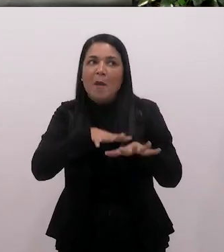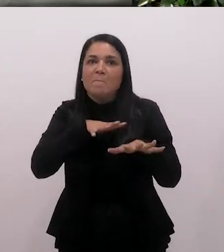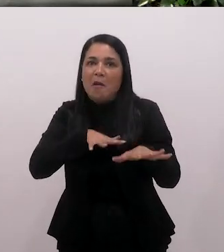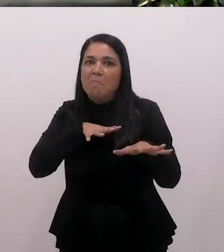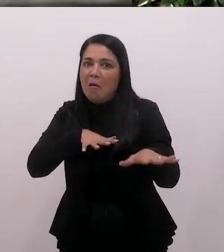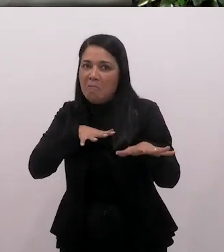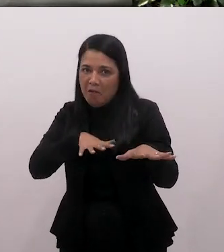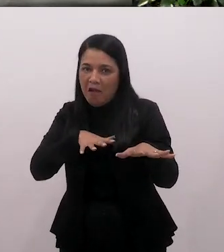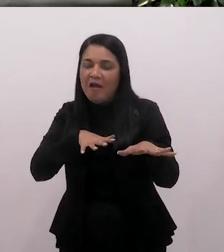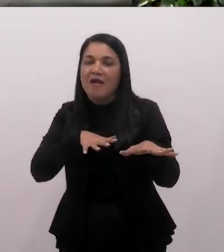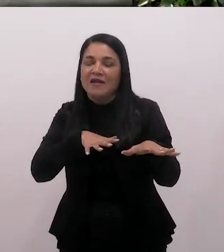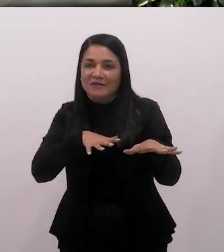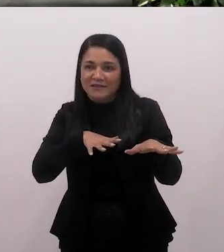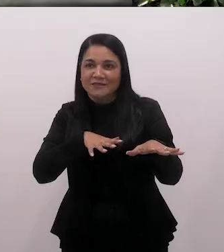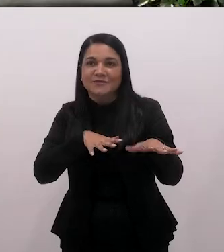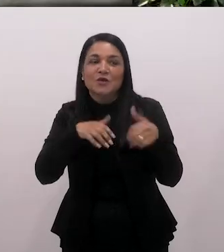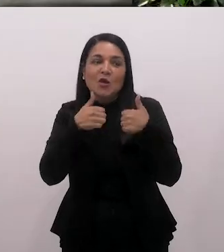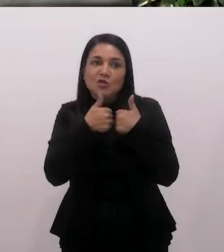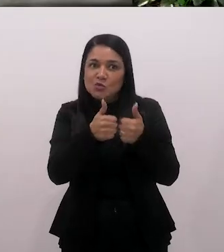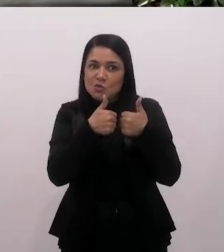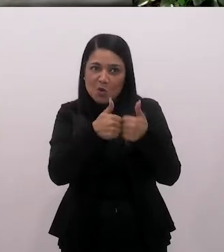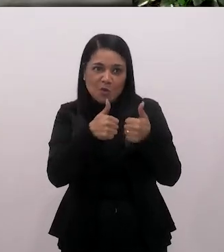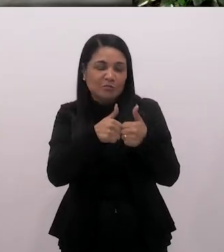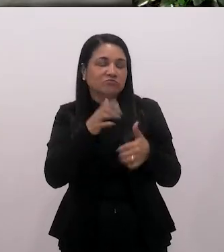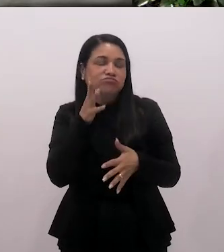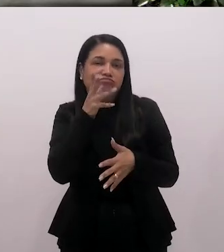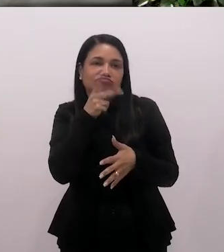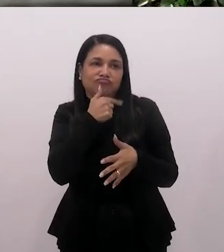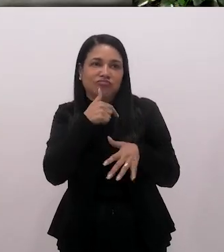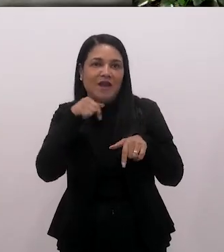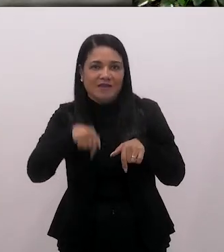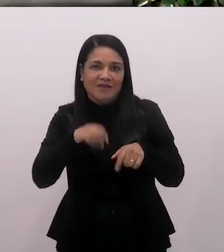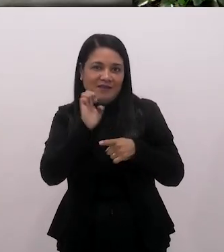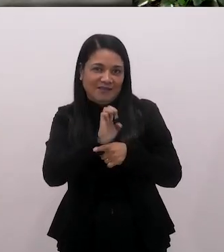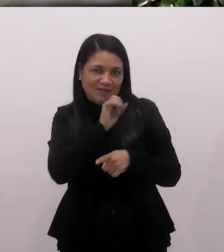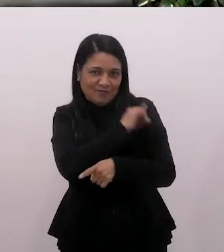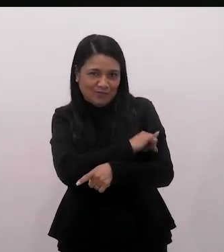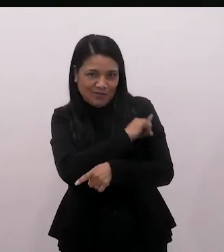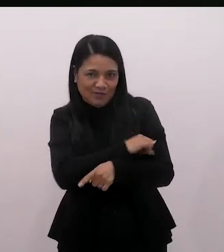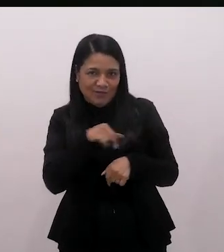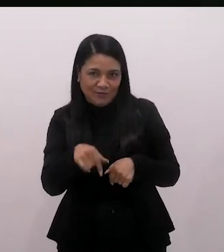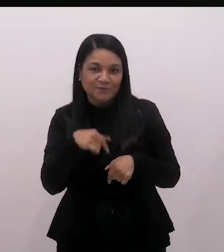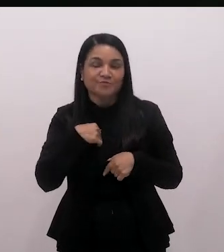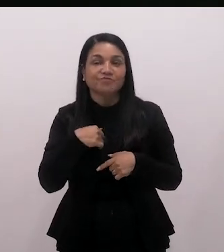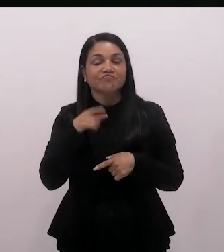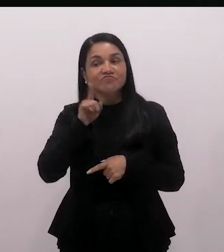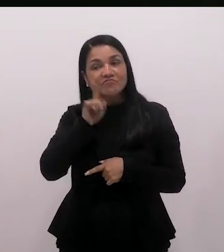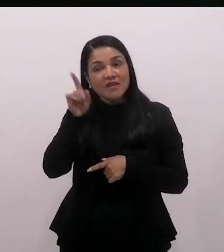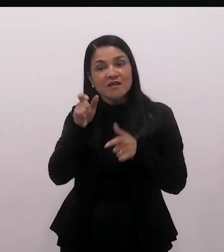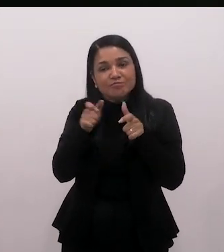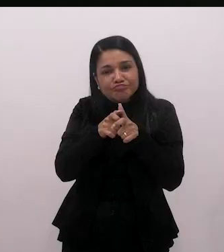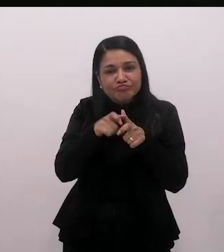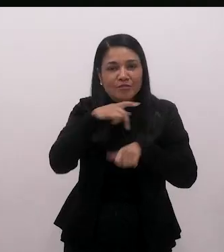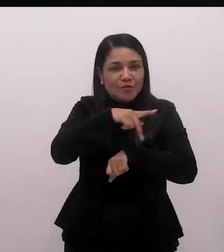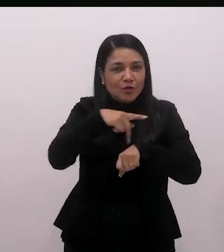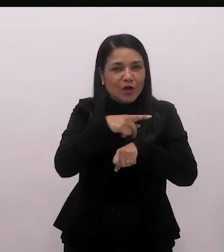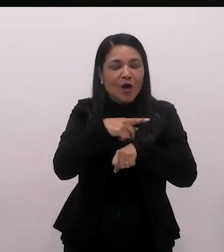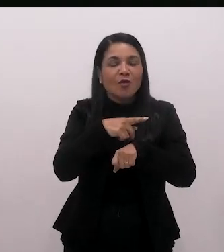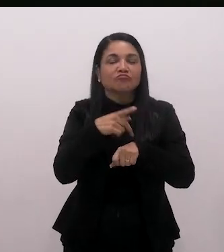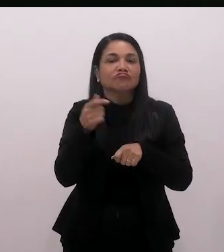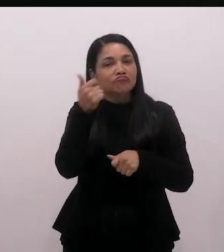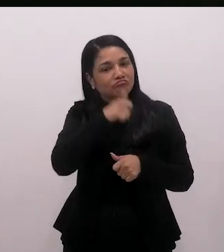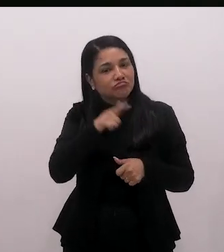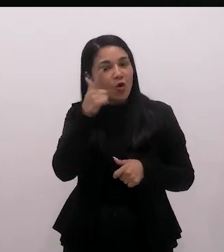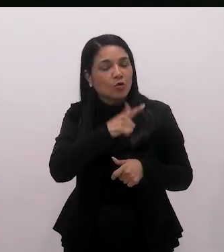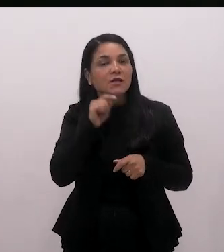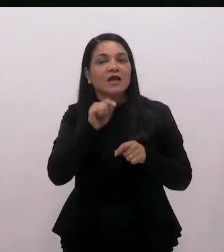você não chega mesmo. E se você for de ônibus, então não chega É de verdade, certeza. com certeza. Então, nós temos essa vantagem. Essa Eu sempre vantagem, digo, sim.